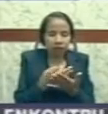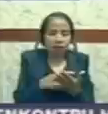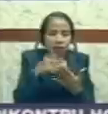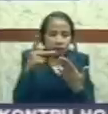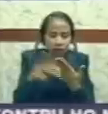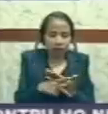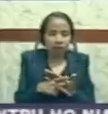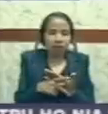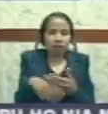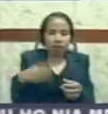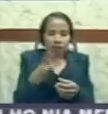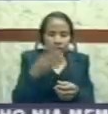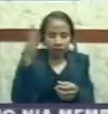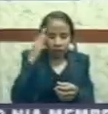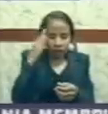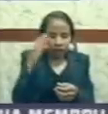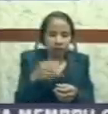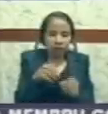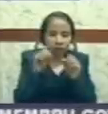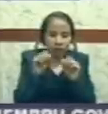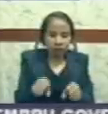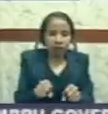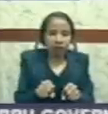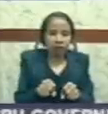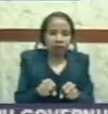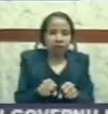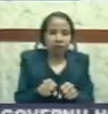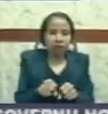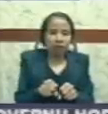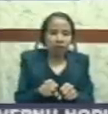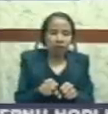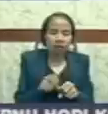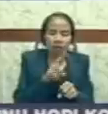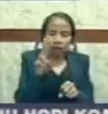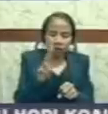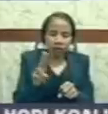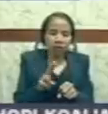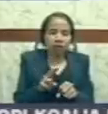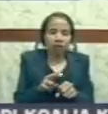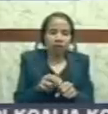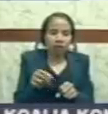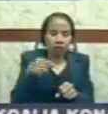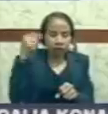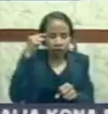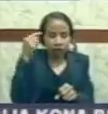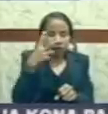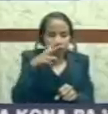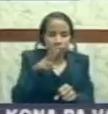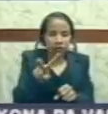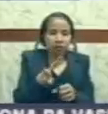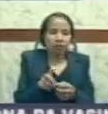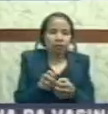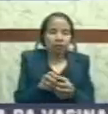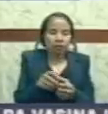né, a mim há no encata bele mesmo enquadra o pensamento que a mim sugere para o governo considera. Então,